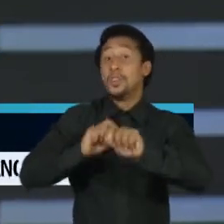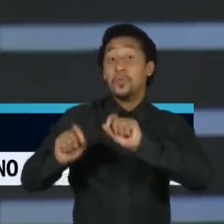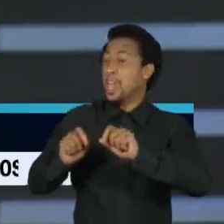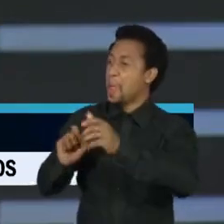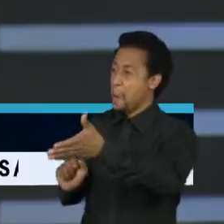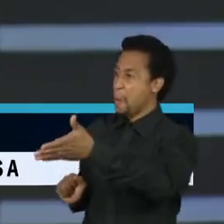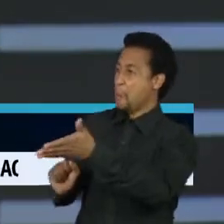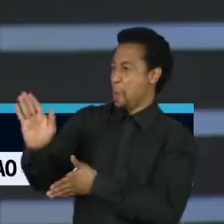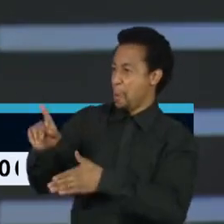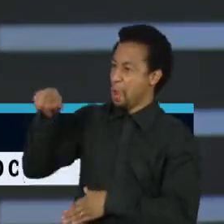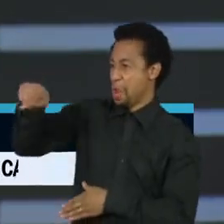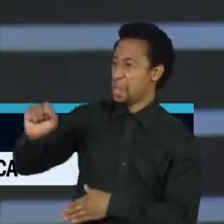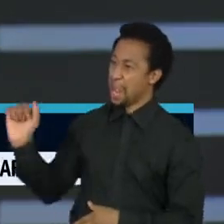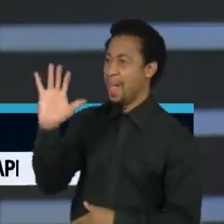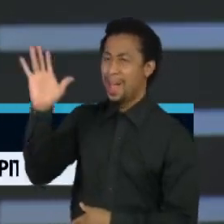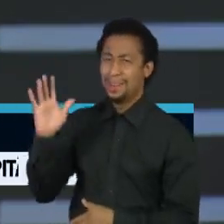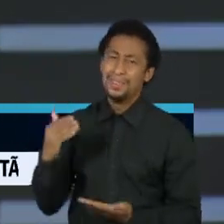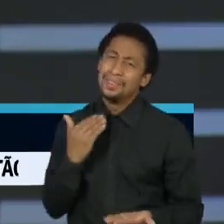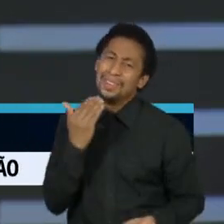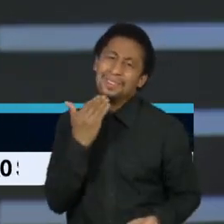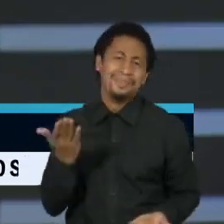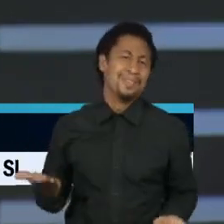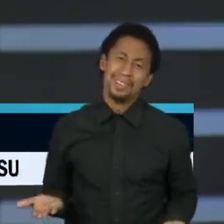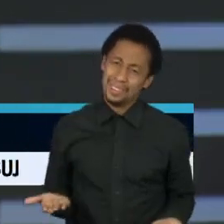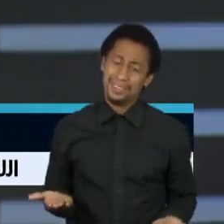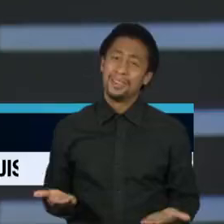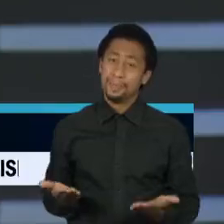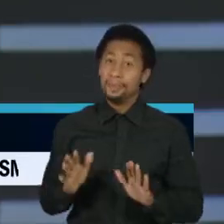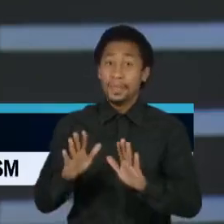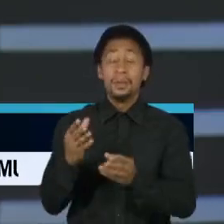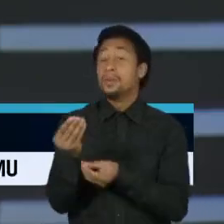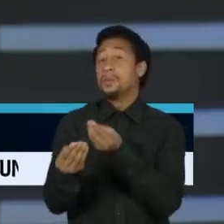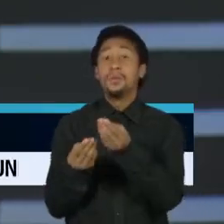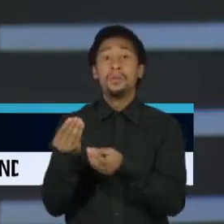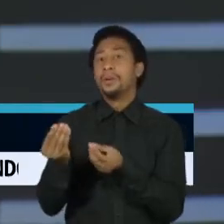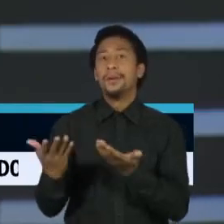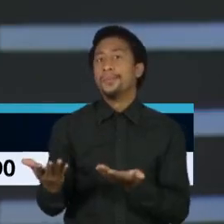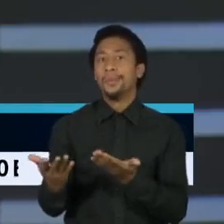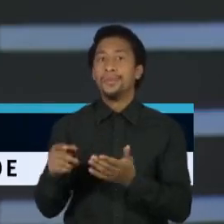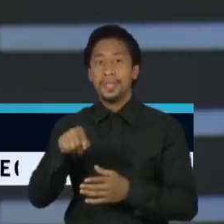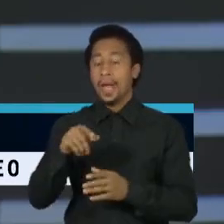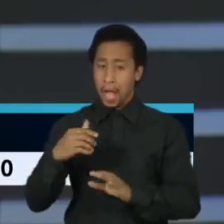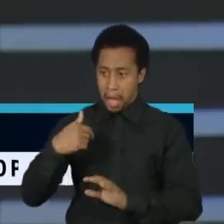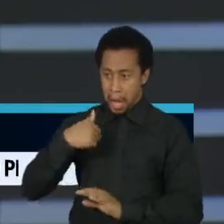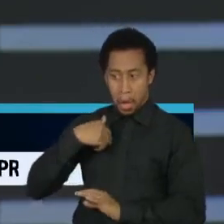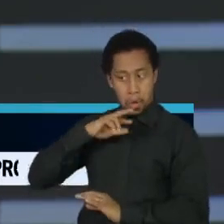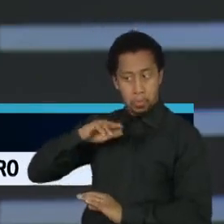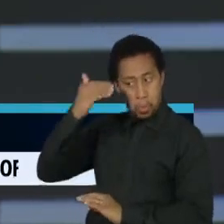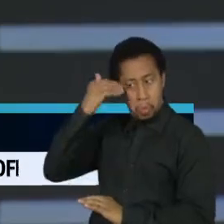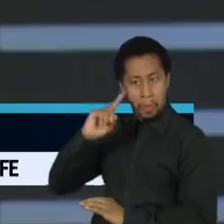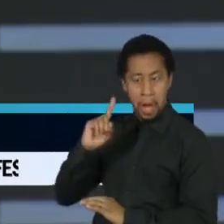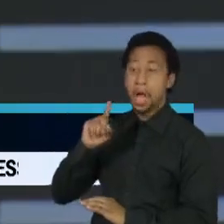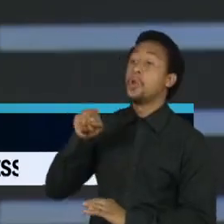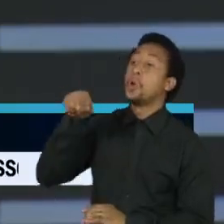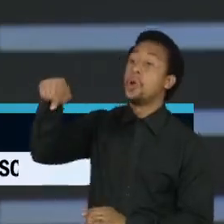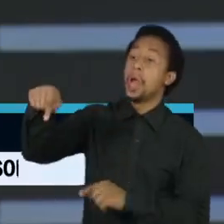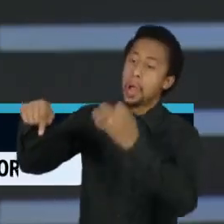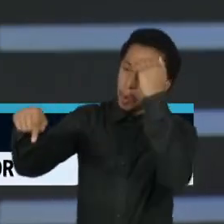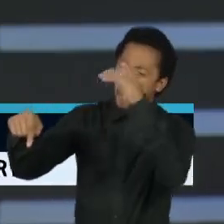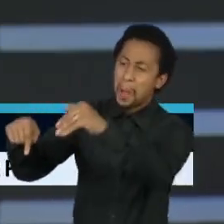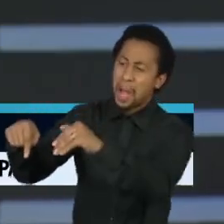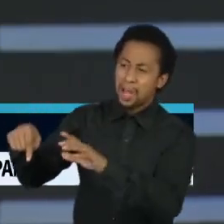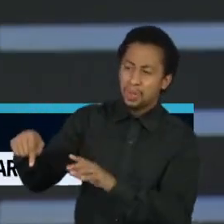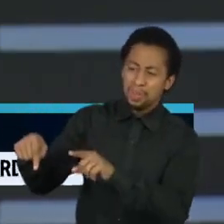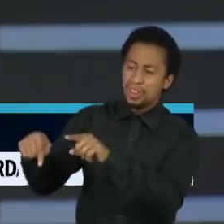mundo. Não pode ser improviso. Não adianta também terceirizar soluções. A Bolívia vai cortar, eu não sabia. Mas